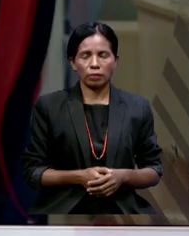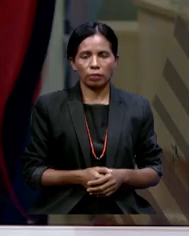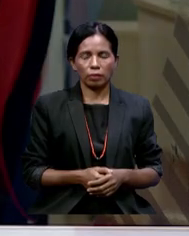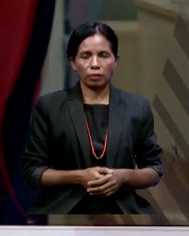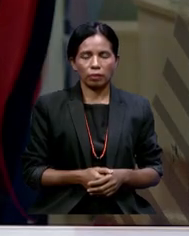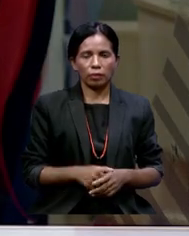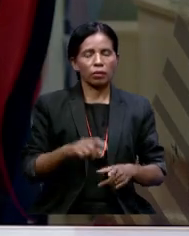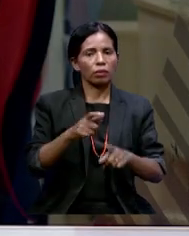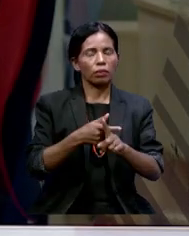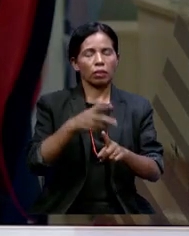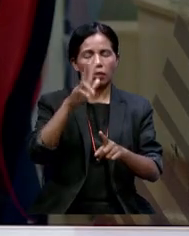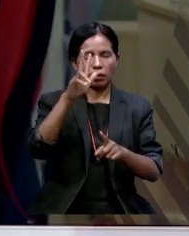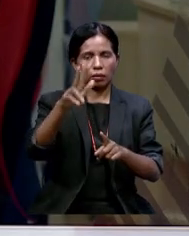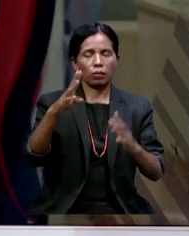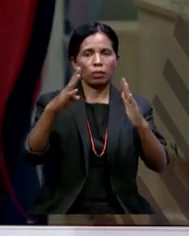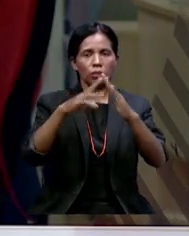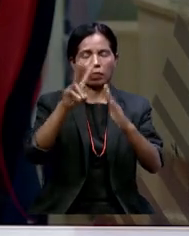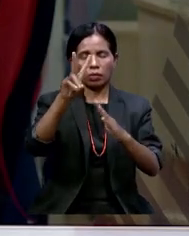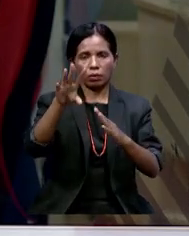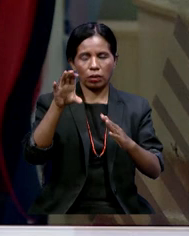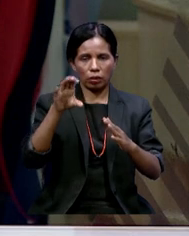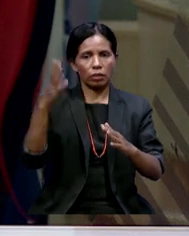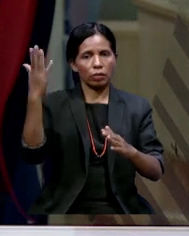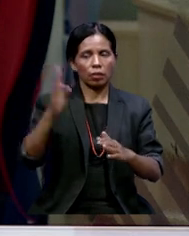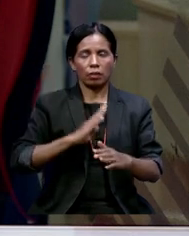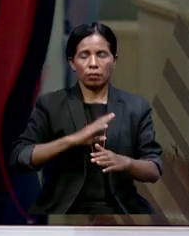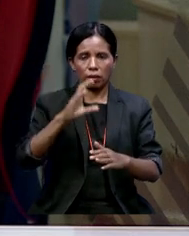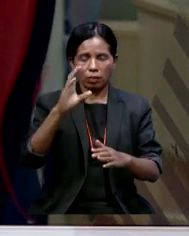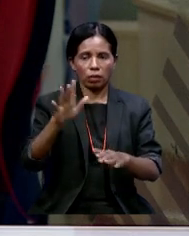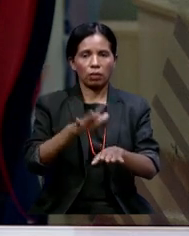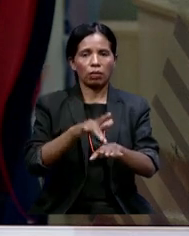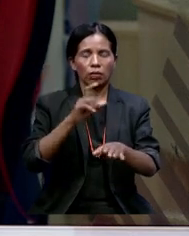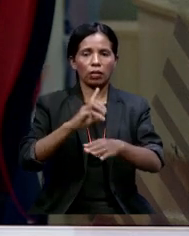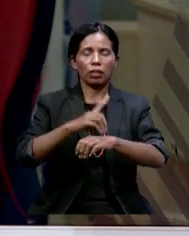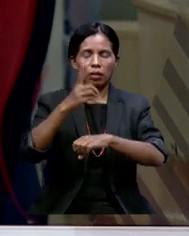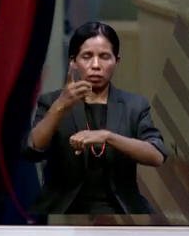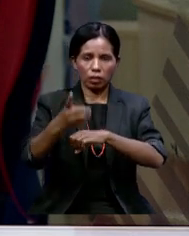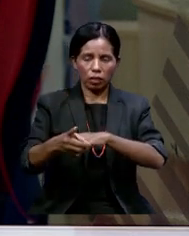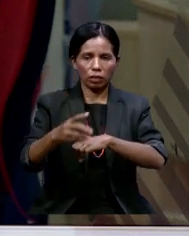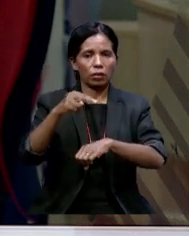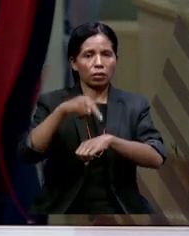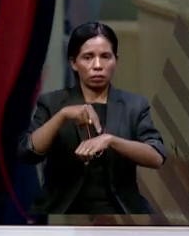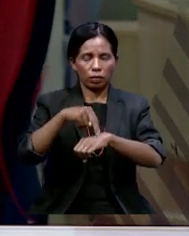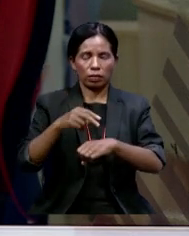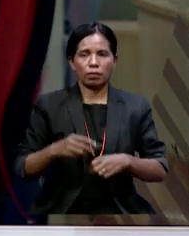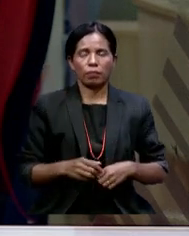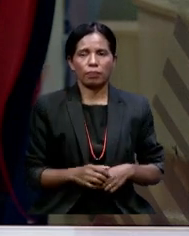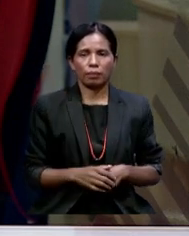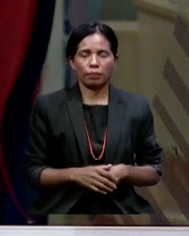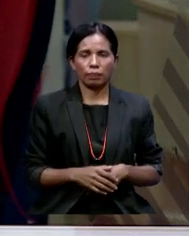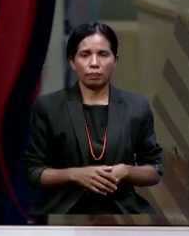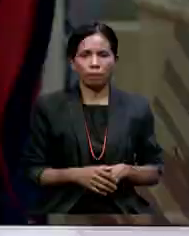Durante fulan tolu, uma atus rua resing iha bokau, afetaru husi desastres naturais.